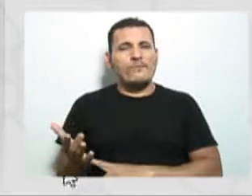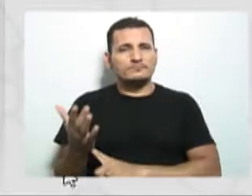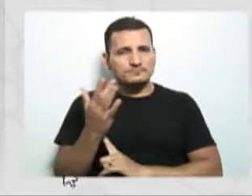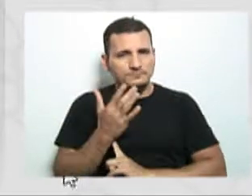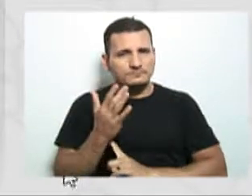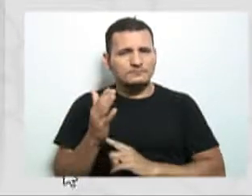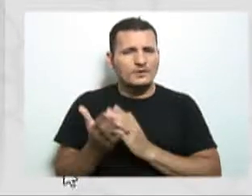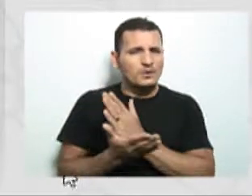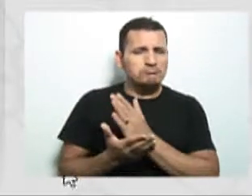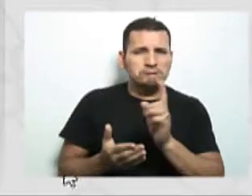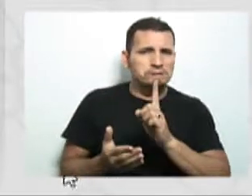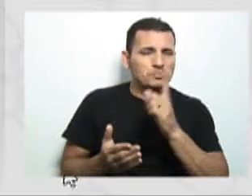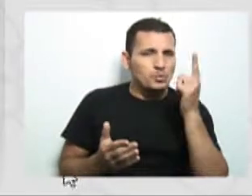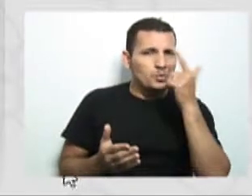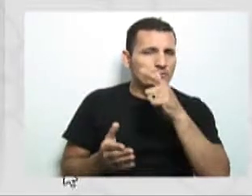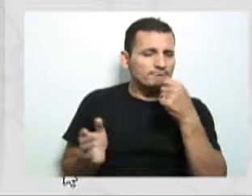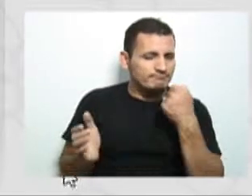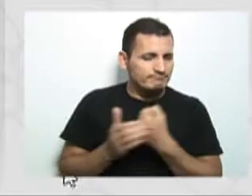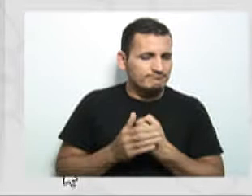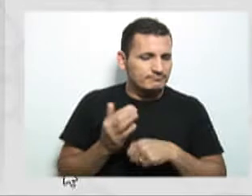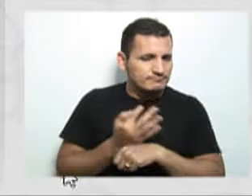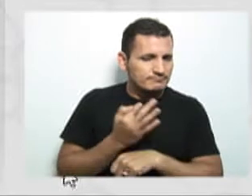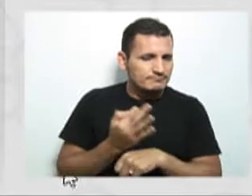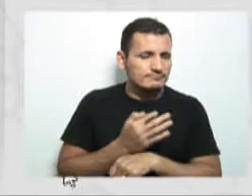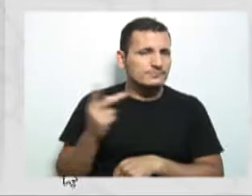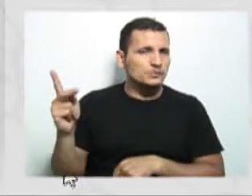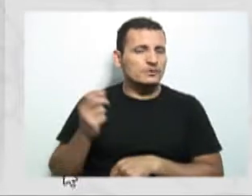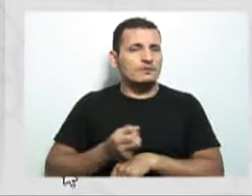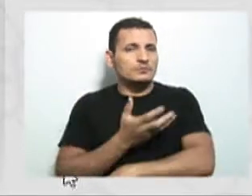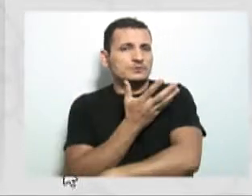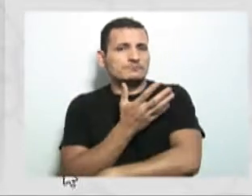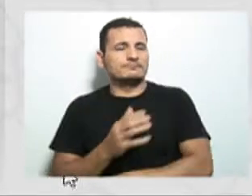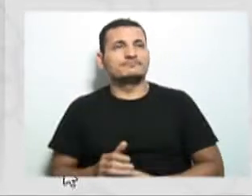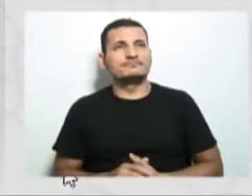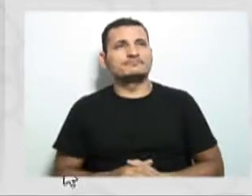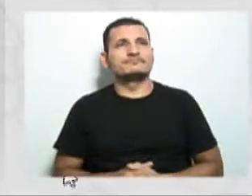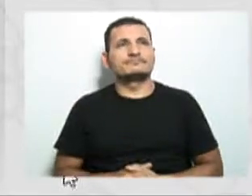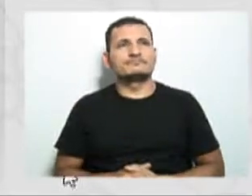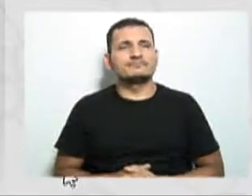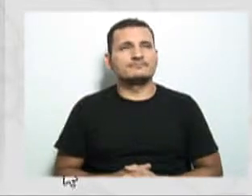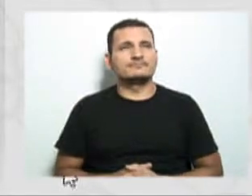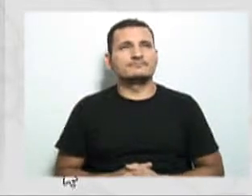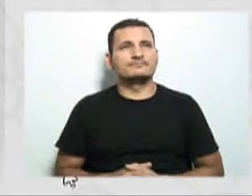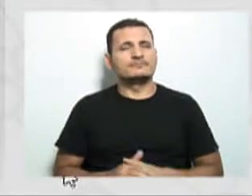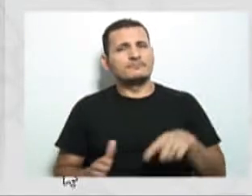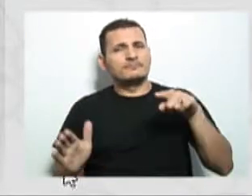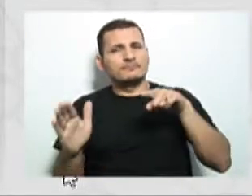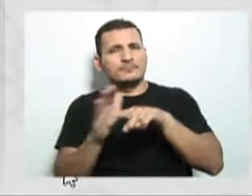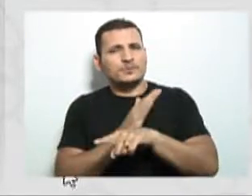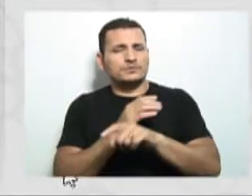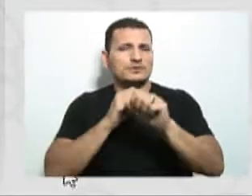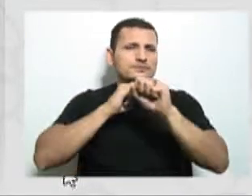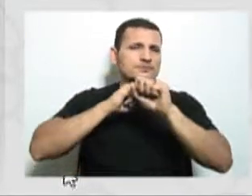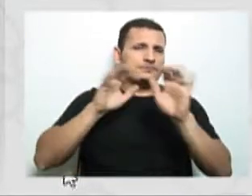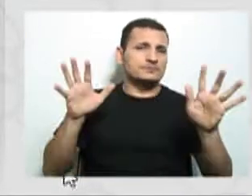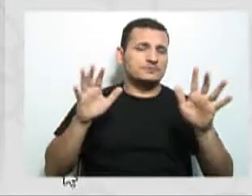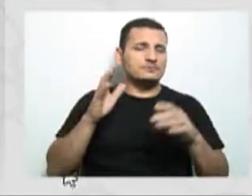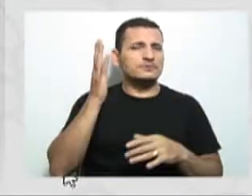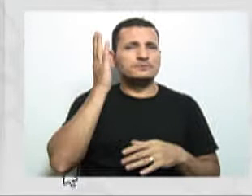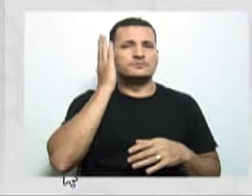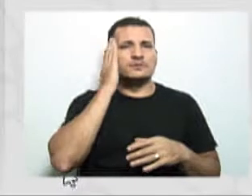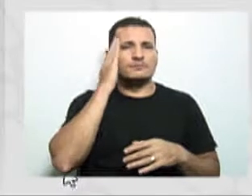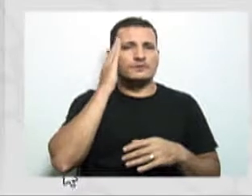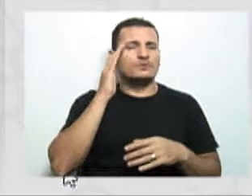Já outras não, outras conseguem esconder bem a sua emoção. Perguntar e esclarecer para se certificar